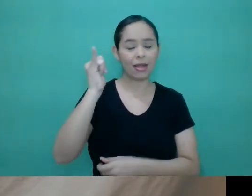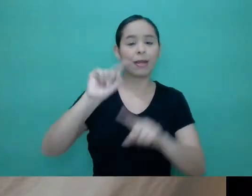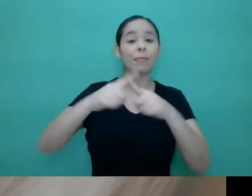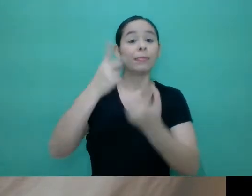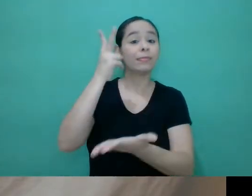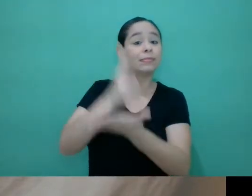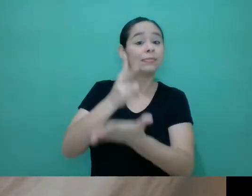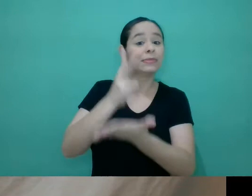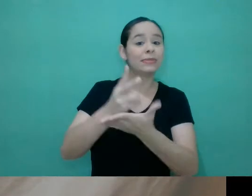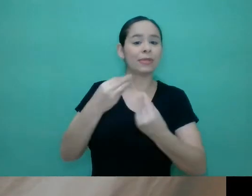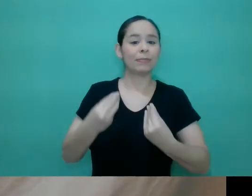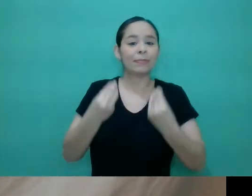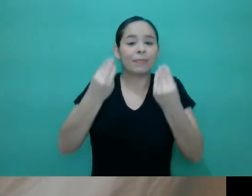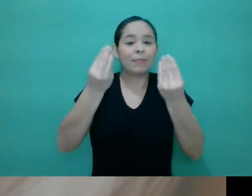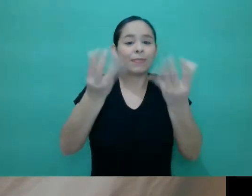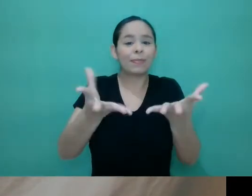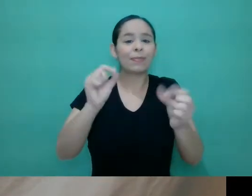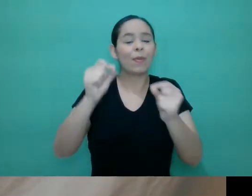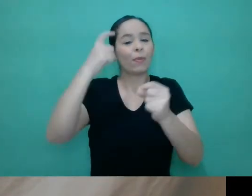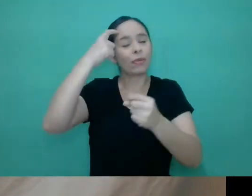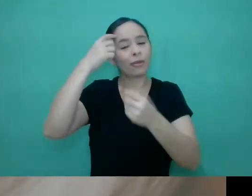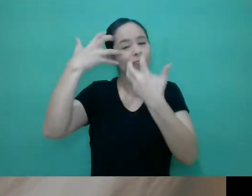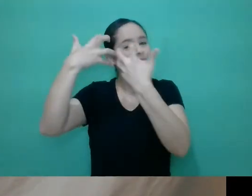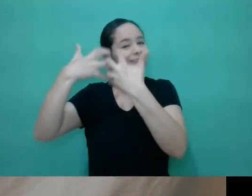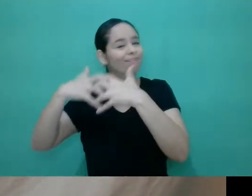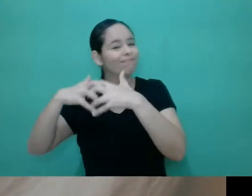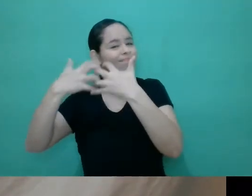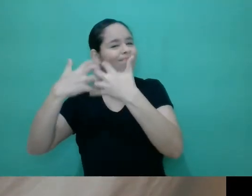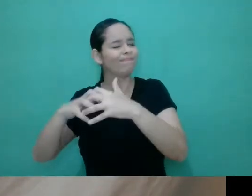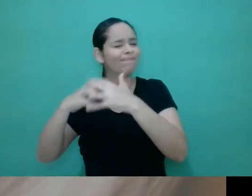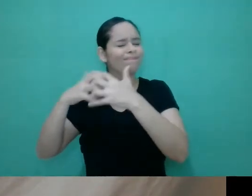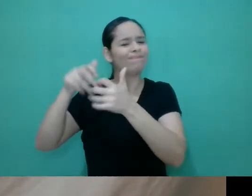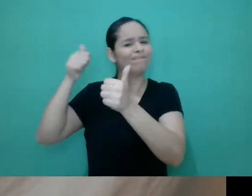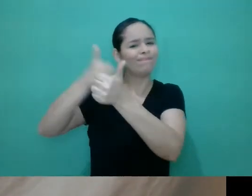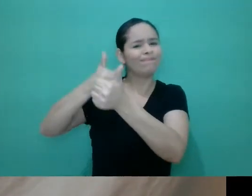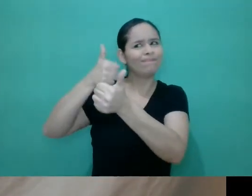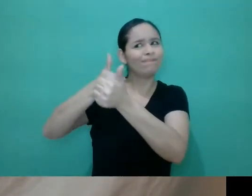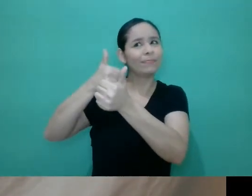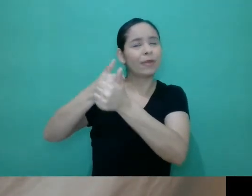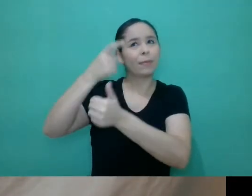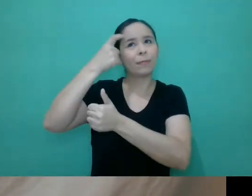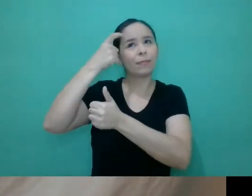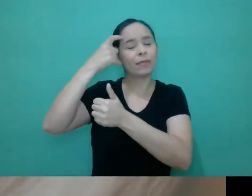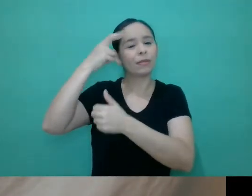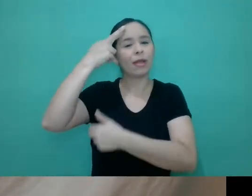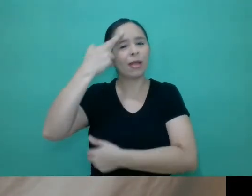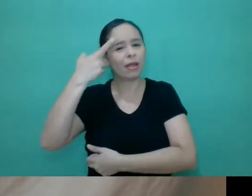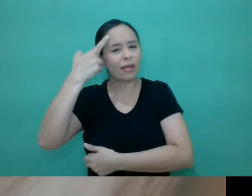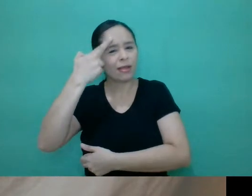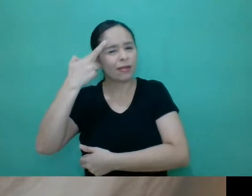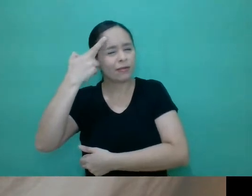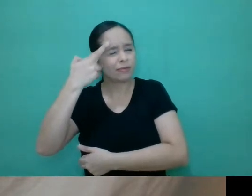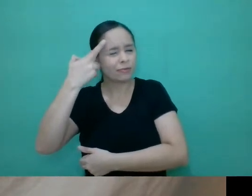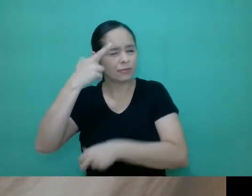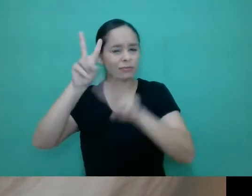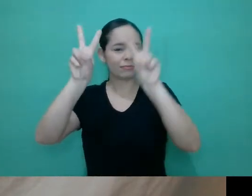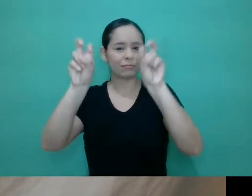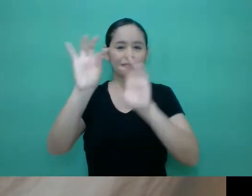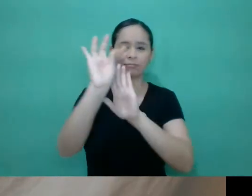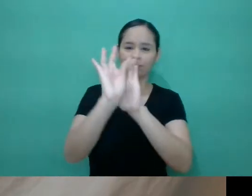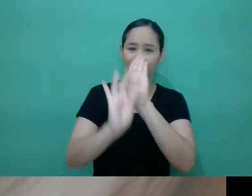levar à reflexão, né? de refletir sobre o que ele estava contando ali dentro do texto,